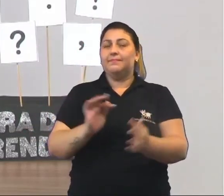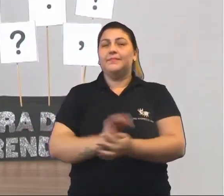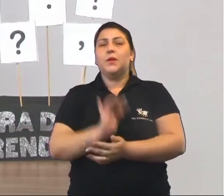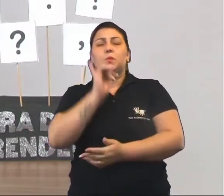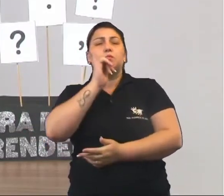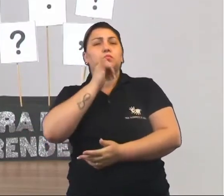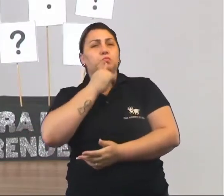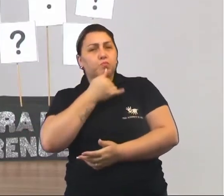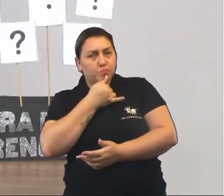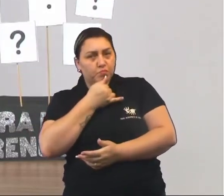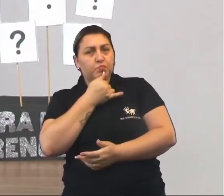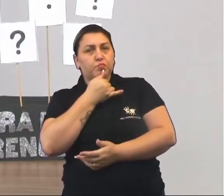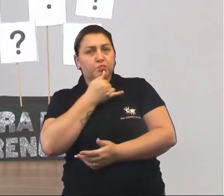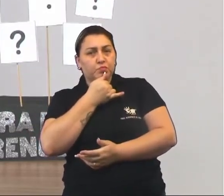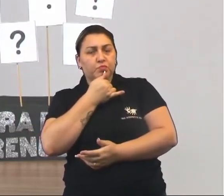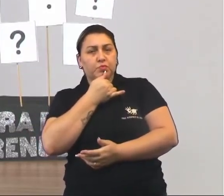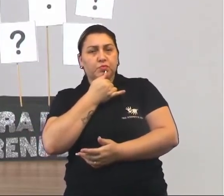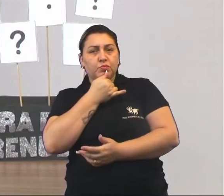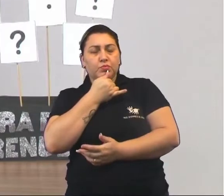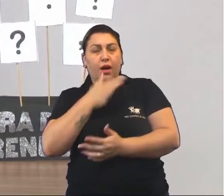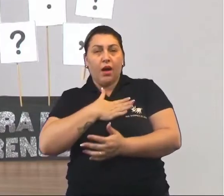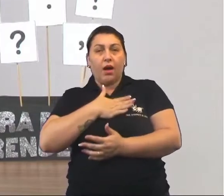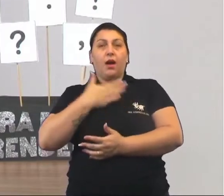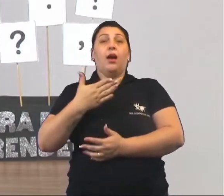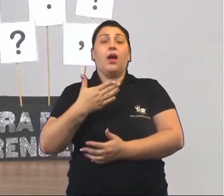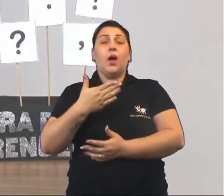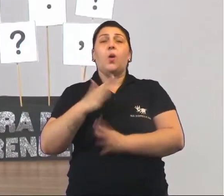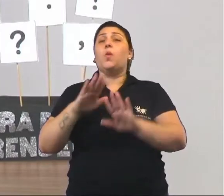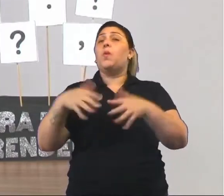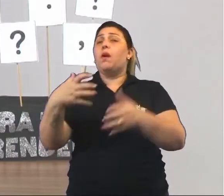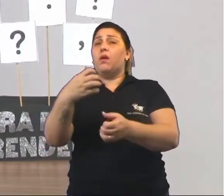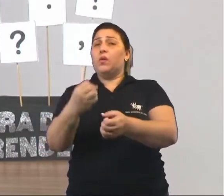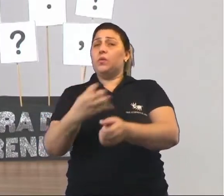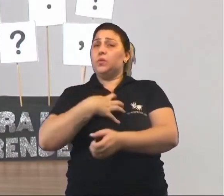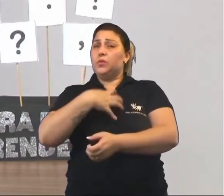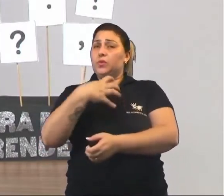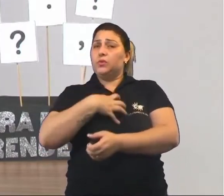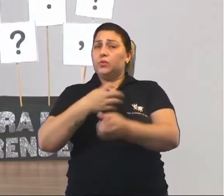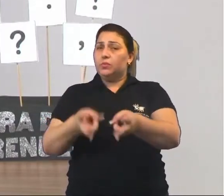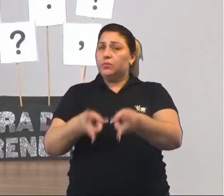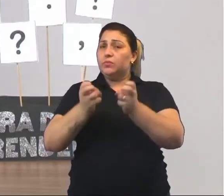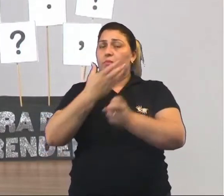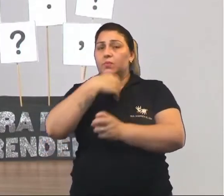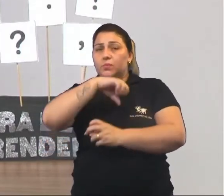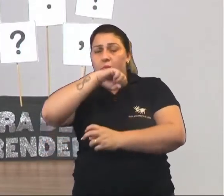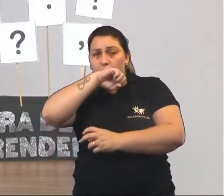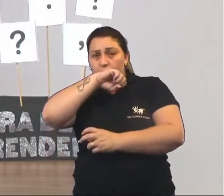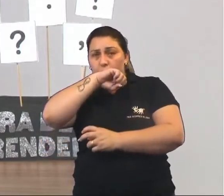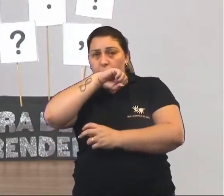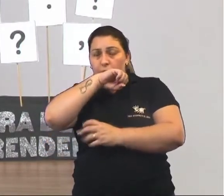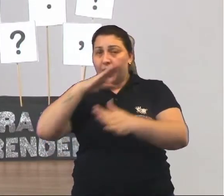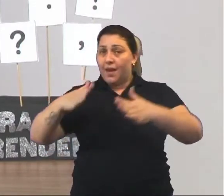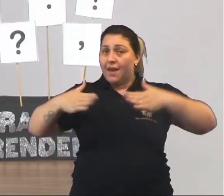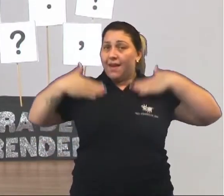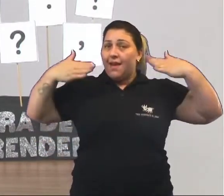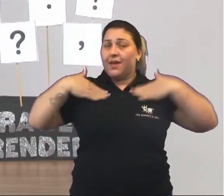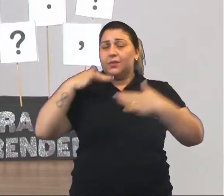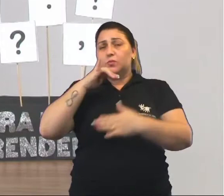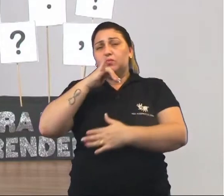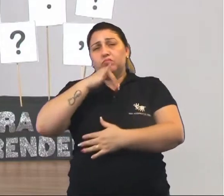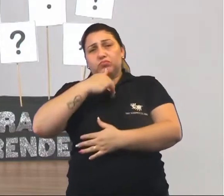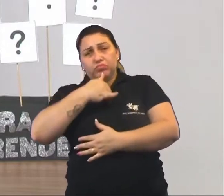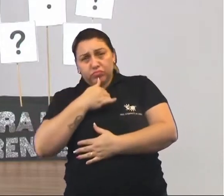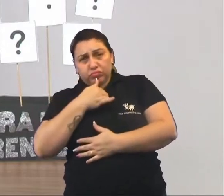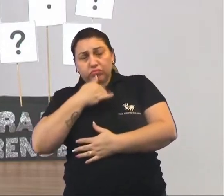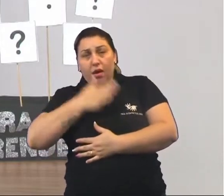estava triste, ele estava espantado. É que sentimento que nós percebemos aqui do pai? É um sentimento de alegria, de tristeza,